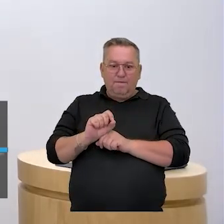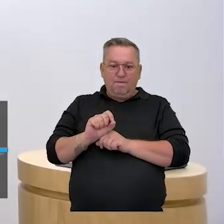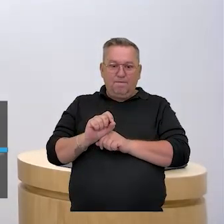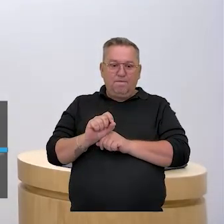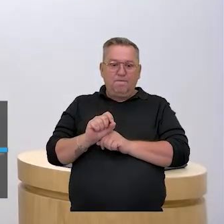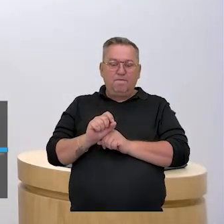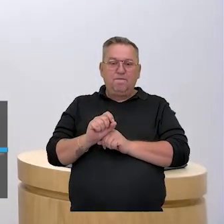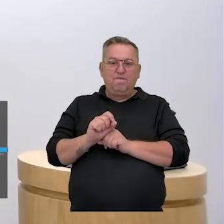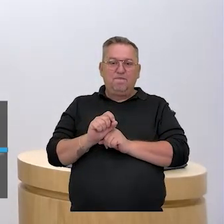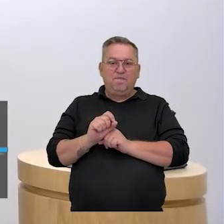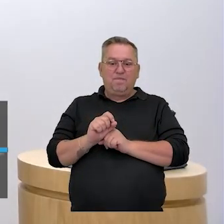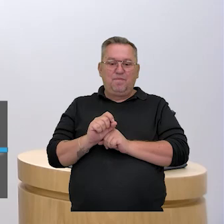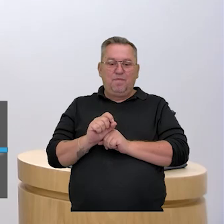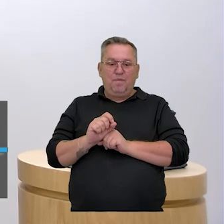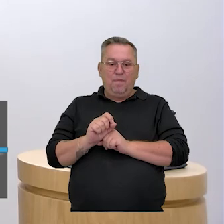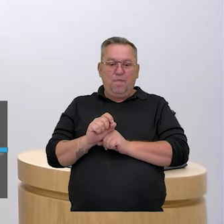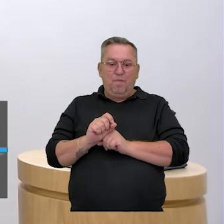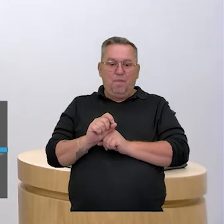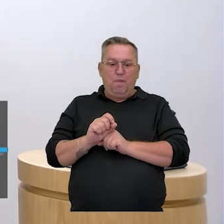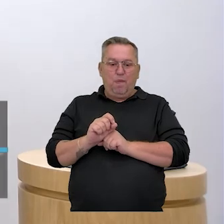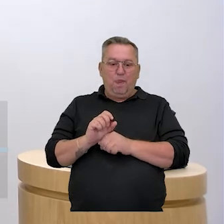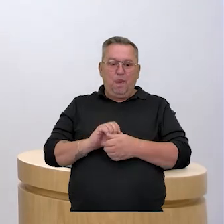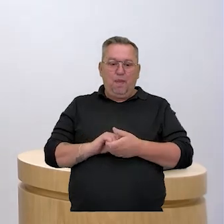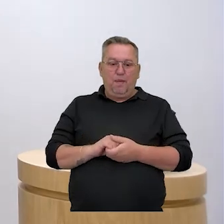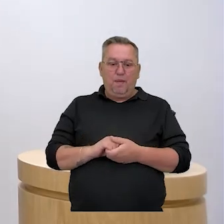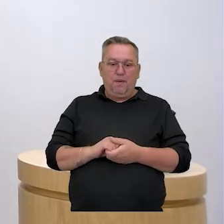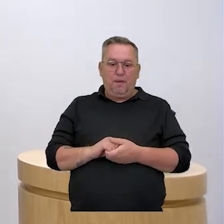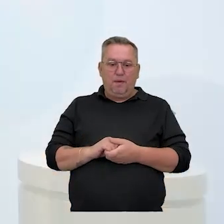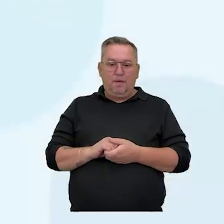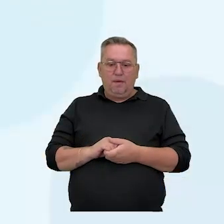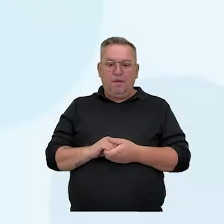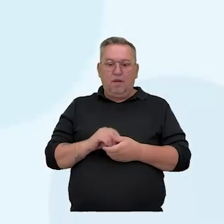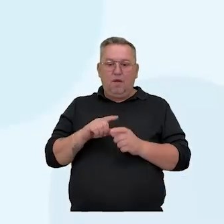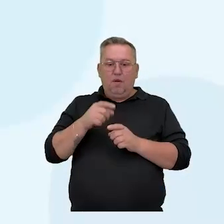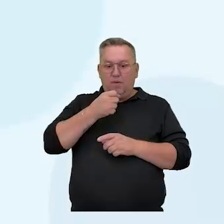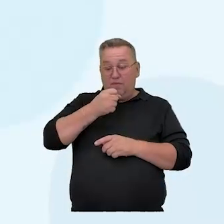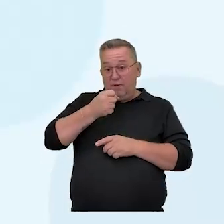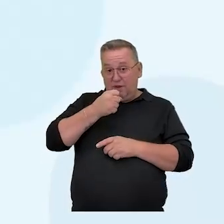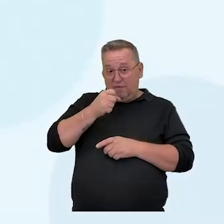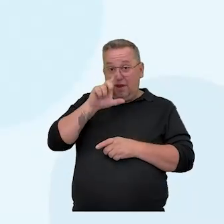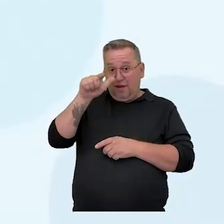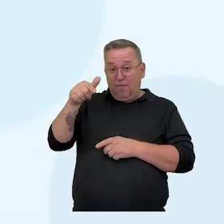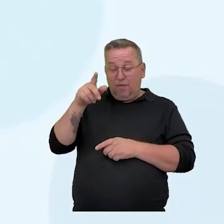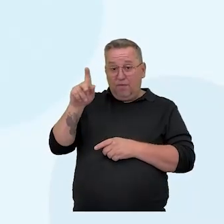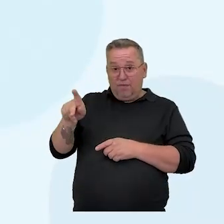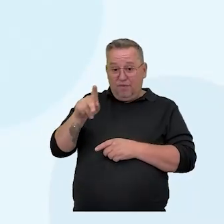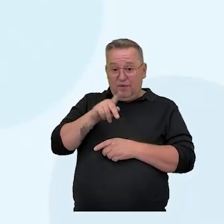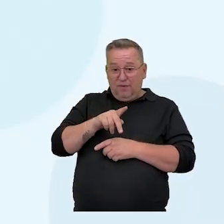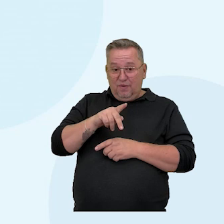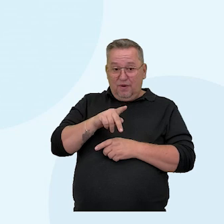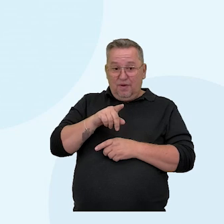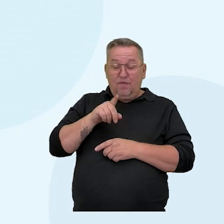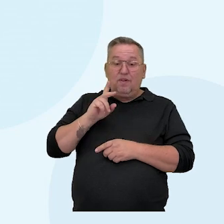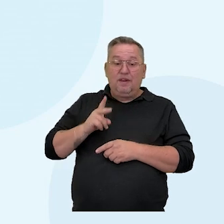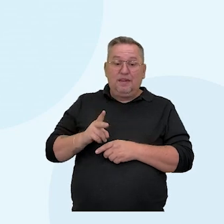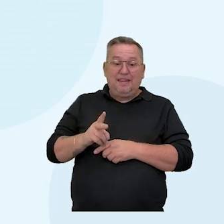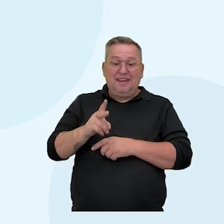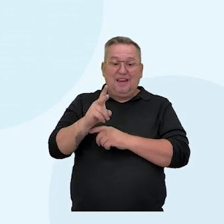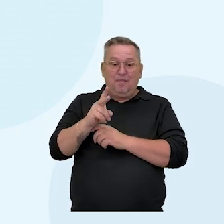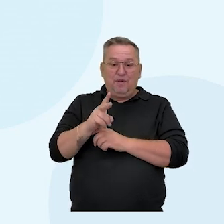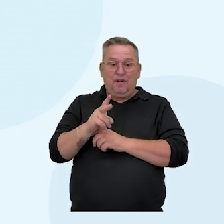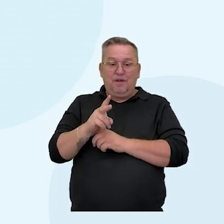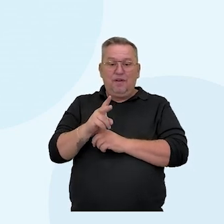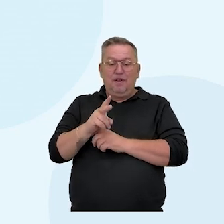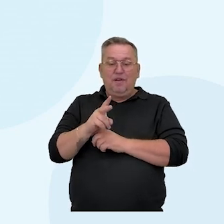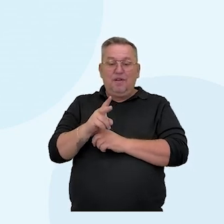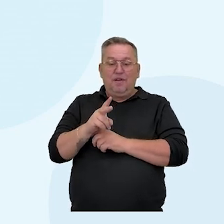Olha só. Did you always want to become a teacher? Como eu vou entrevistar depois uma professora, você sempre